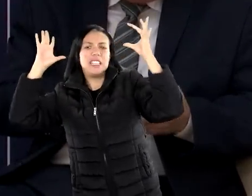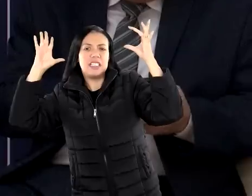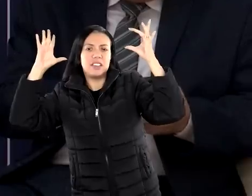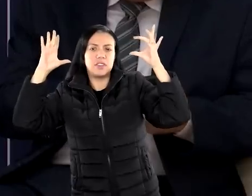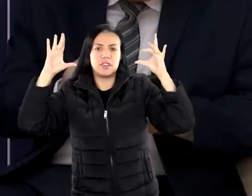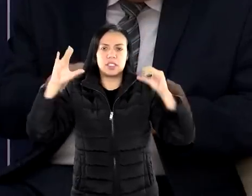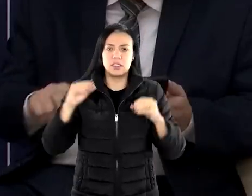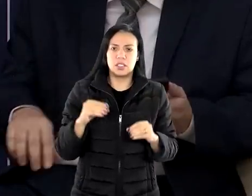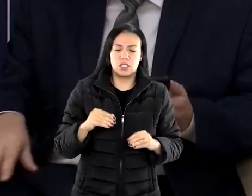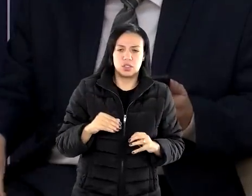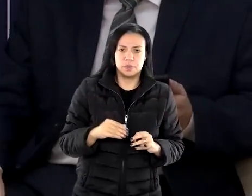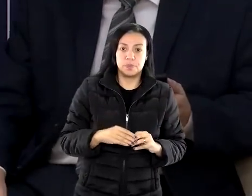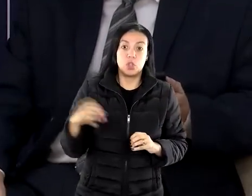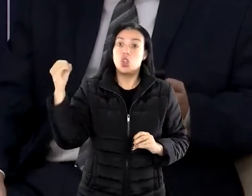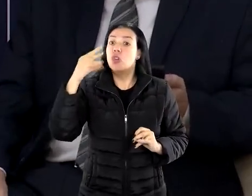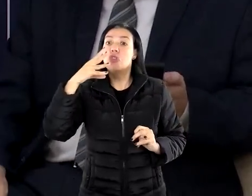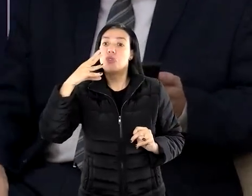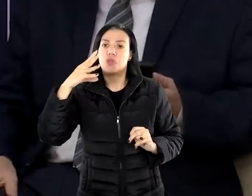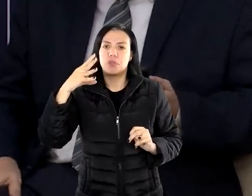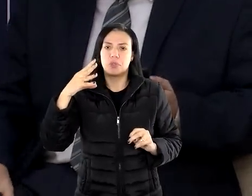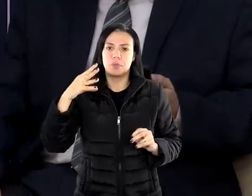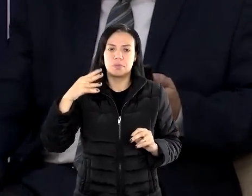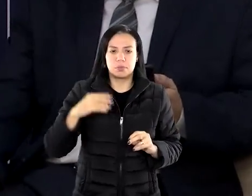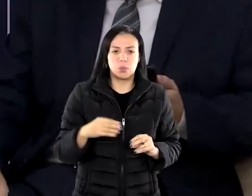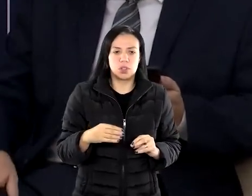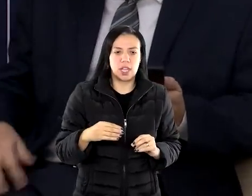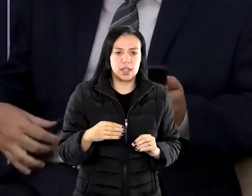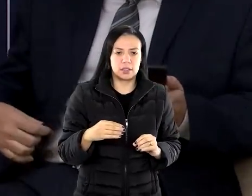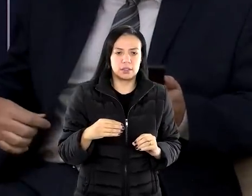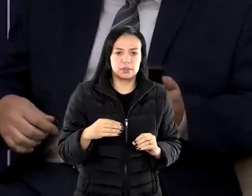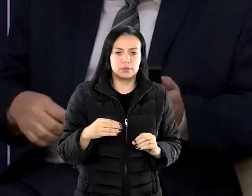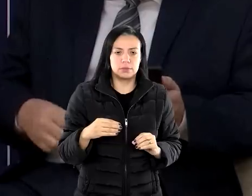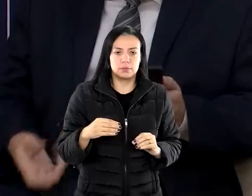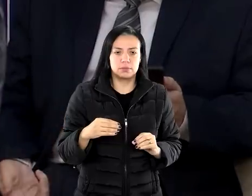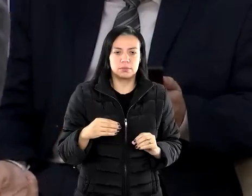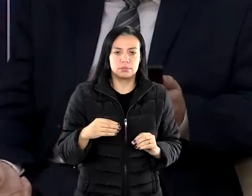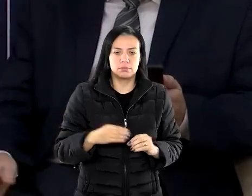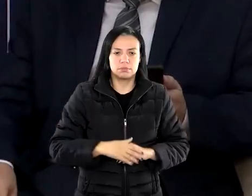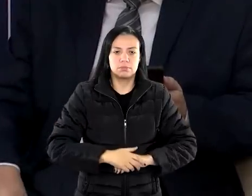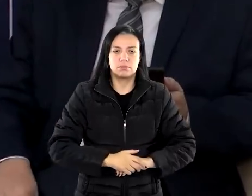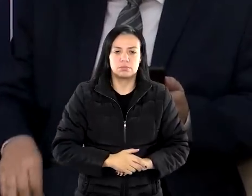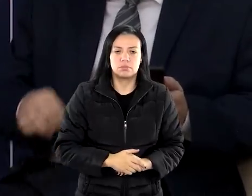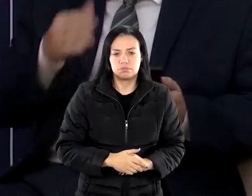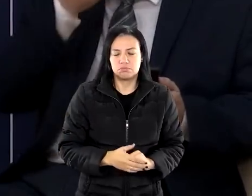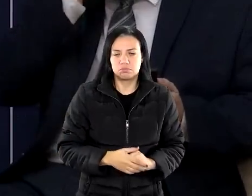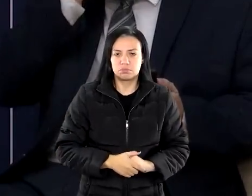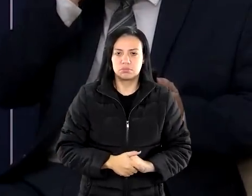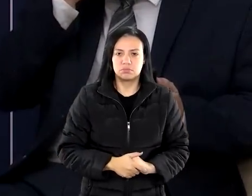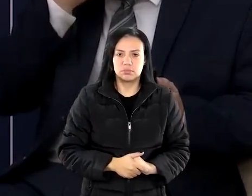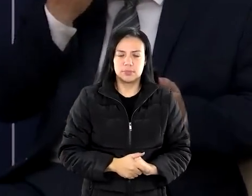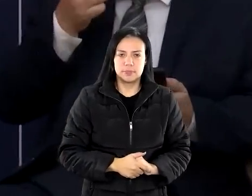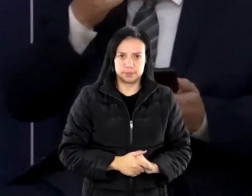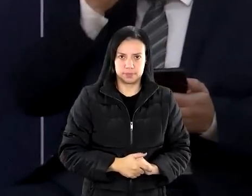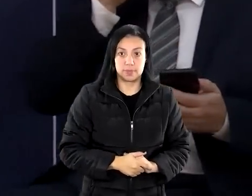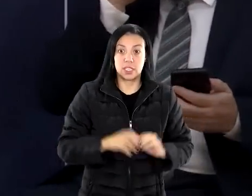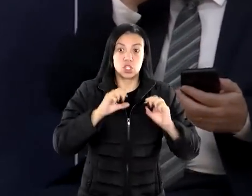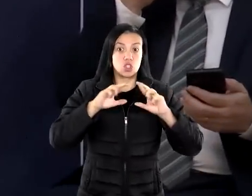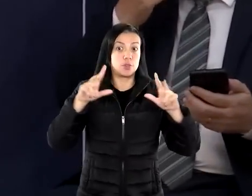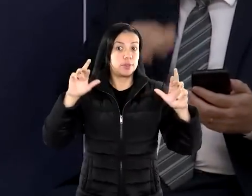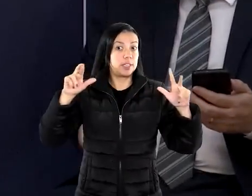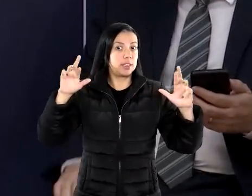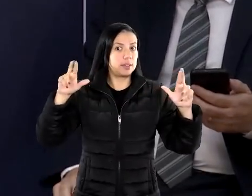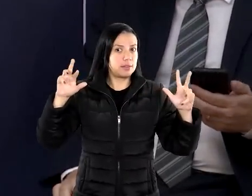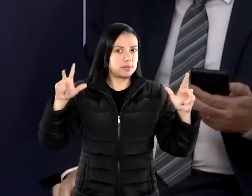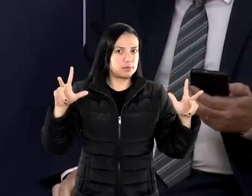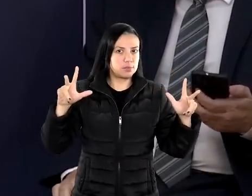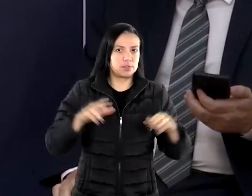Não tem um ilha safadão? Agora tem uns crentes safadões. Os crentes aí que estão dizendo assim, ah, agora eu sou crente, mas para frente.